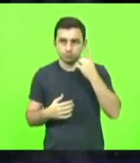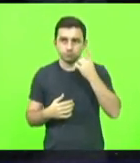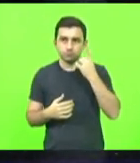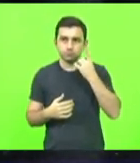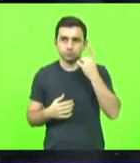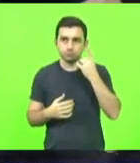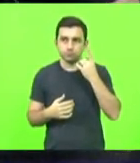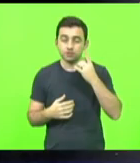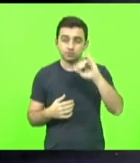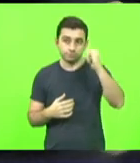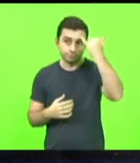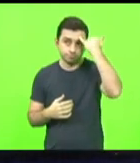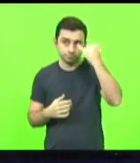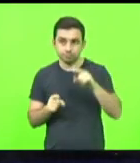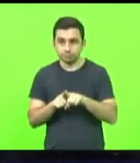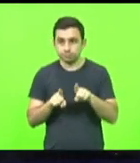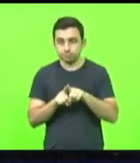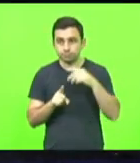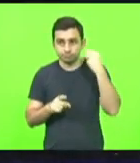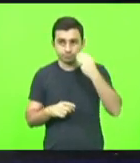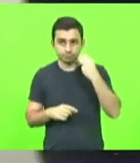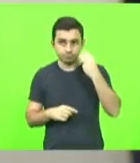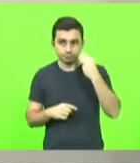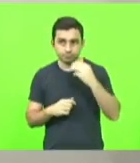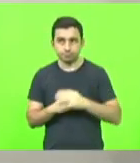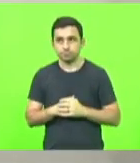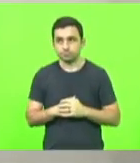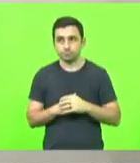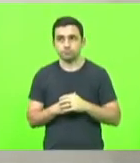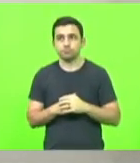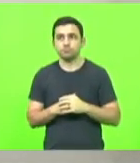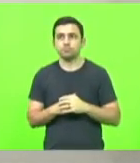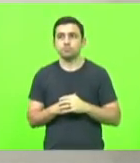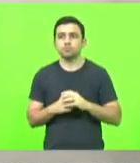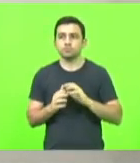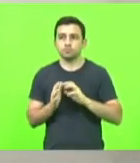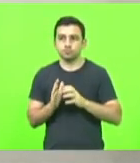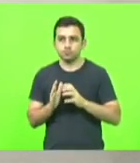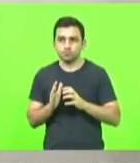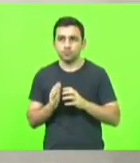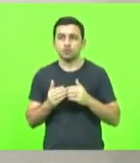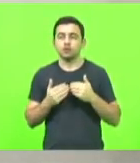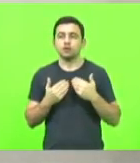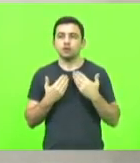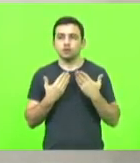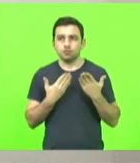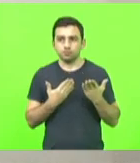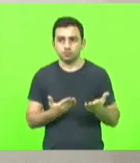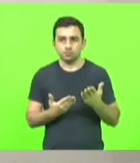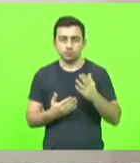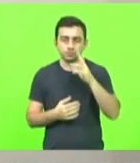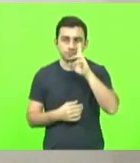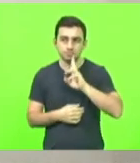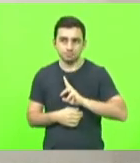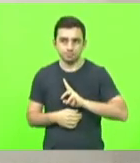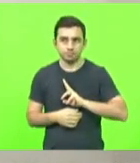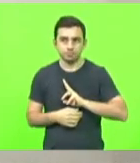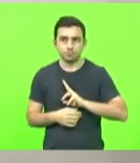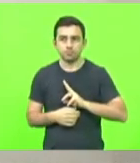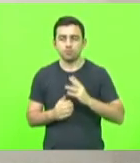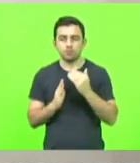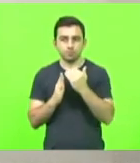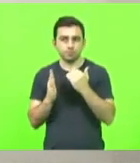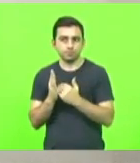Jair Minotto e Márcio Machado. Grande expediente, fez uso da palavra o senhor deputado Ivan Nats. Ordem do dia, o pedido